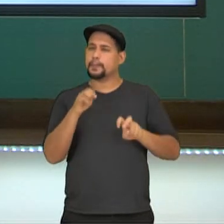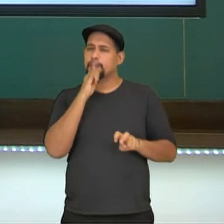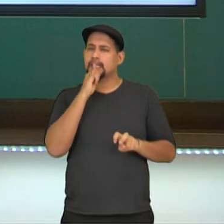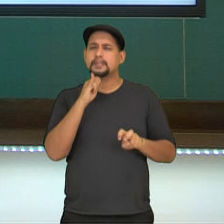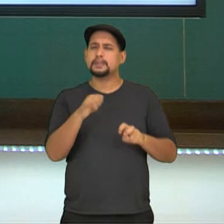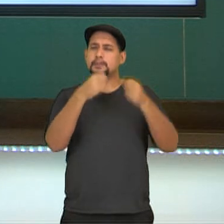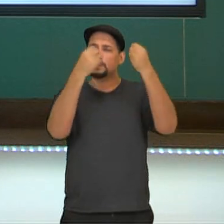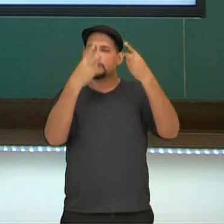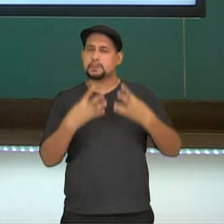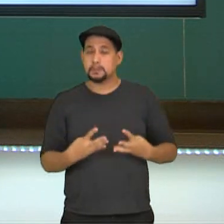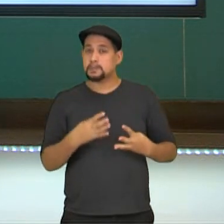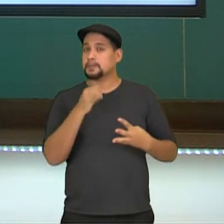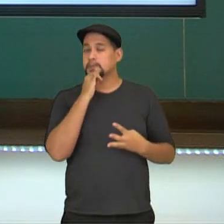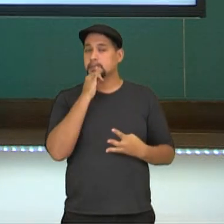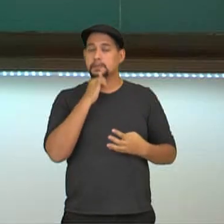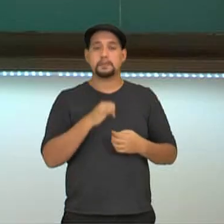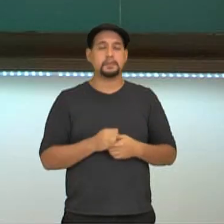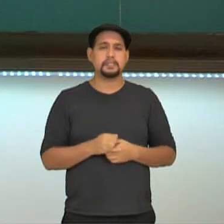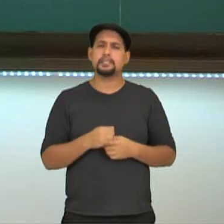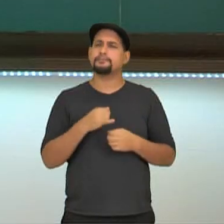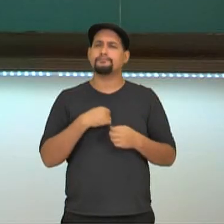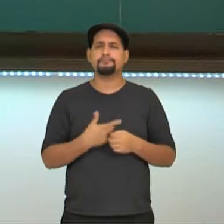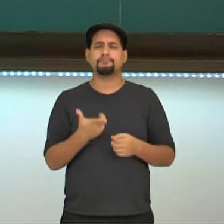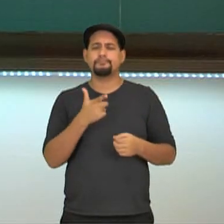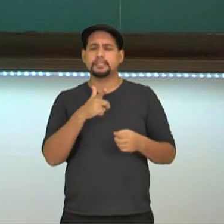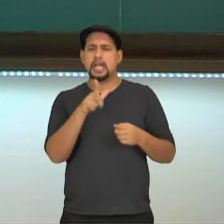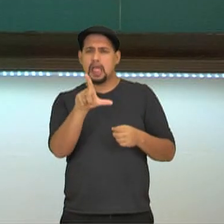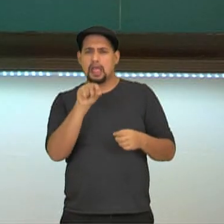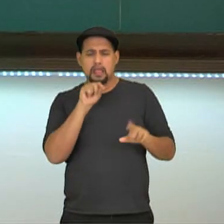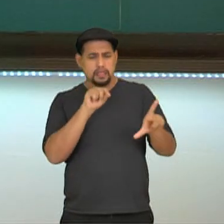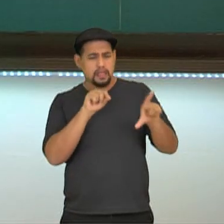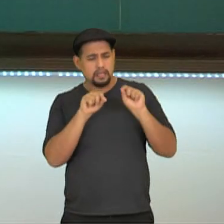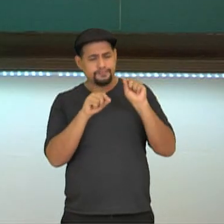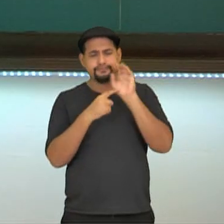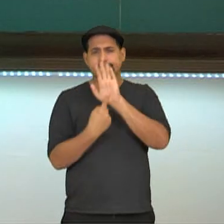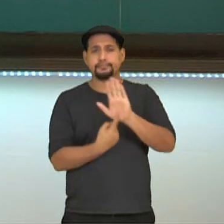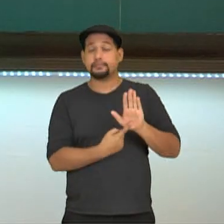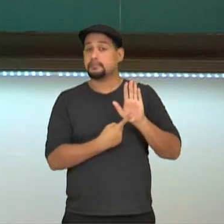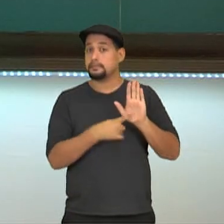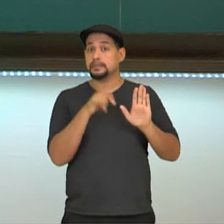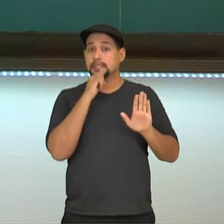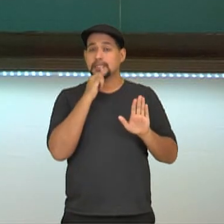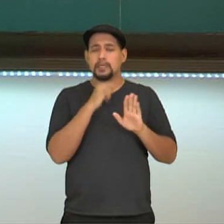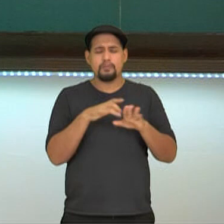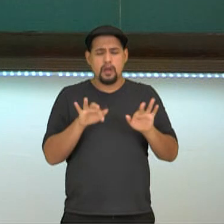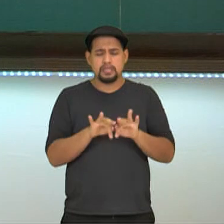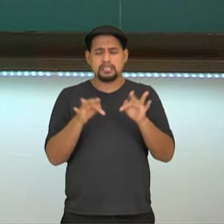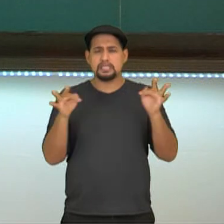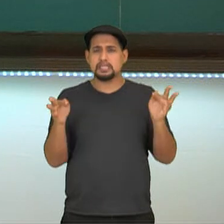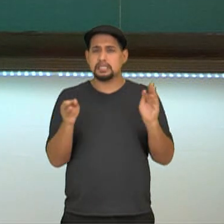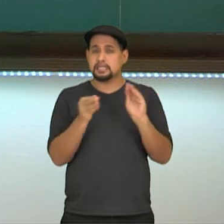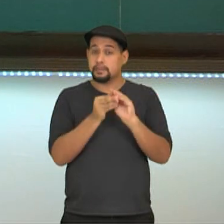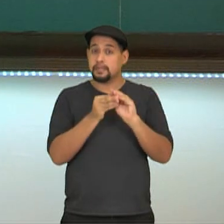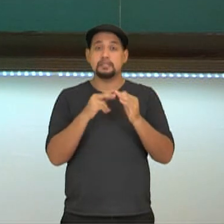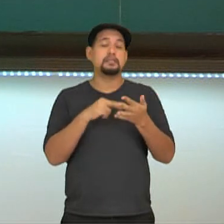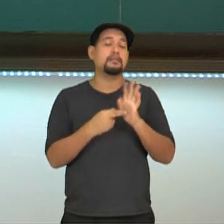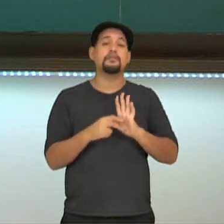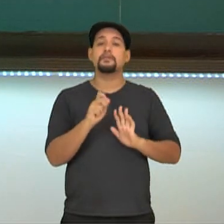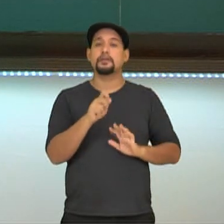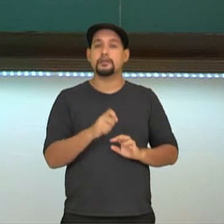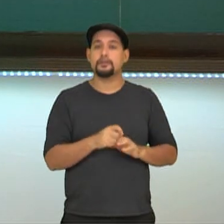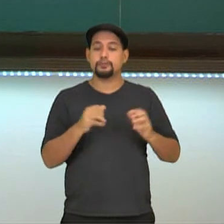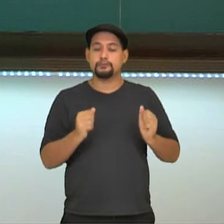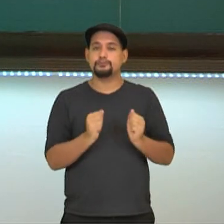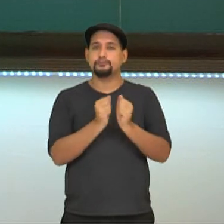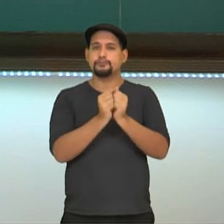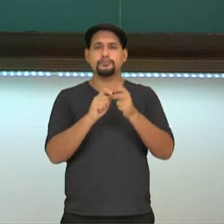um computador, tá? Se eu conseguir traduzir um computador em uma coisa mais simples possível, ele é, na verdade, um conjunto